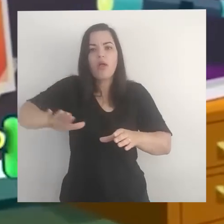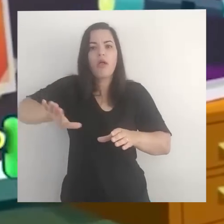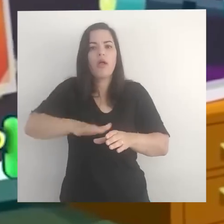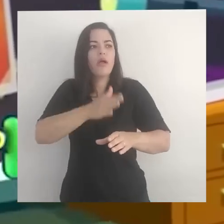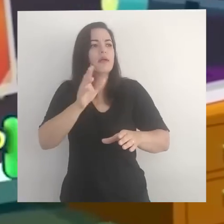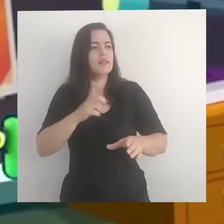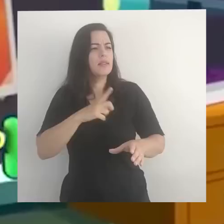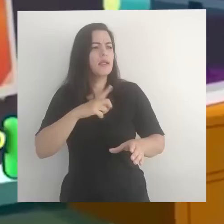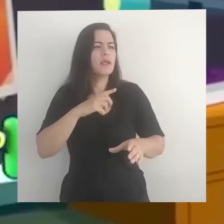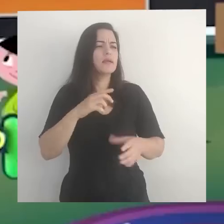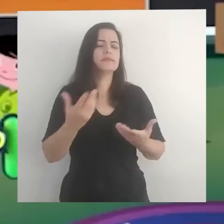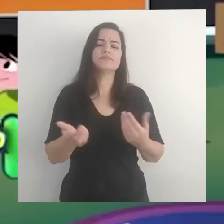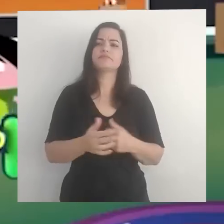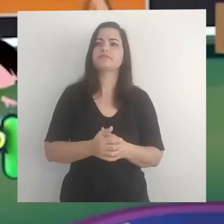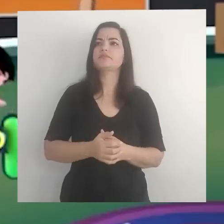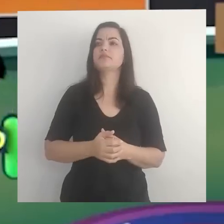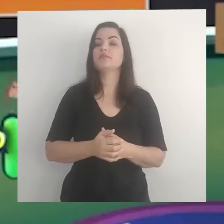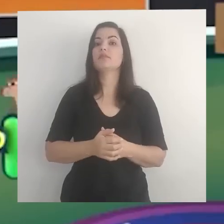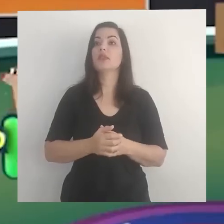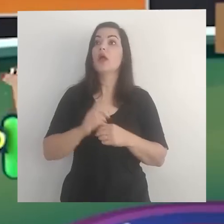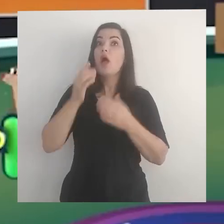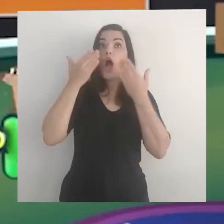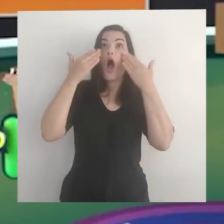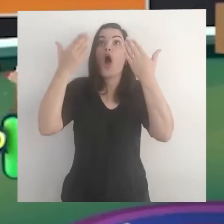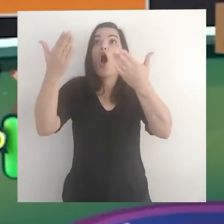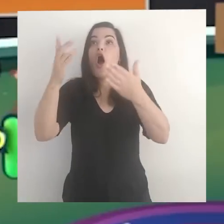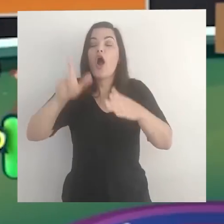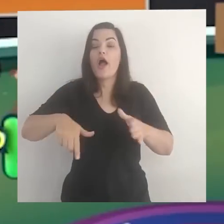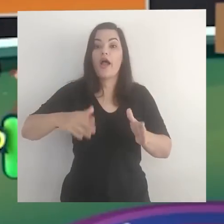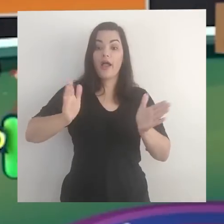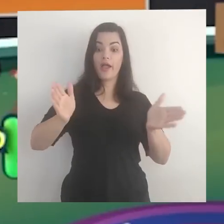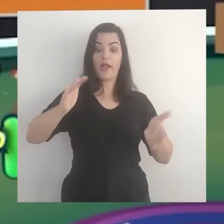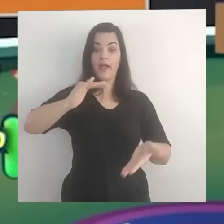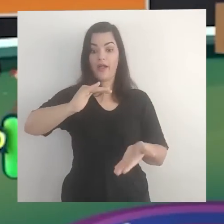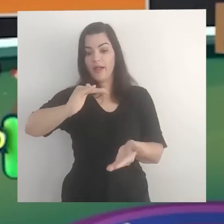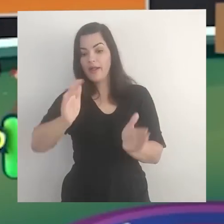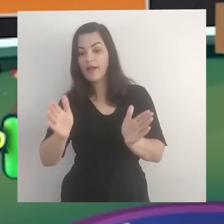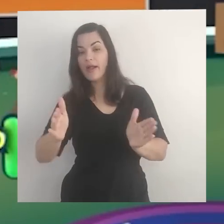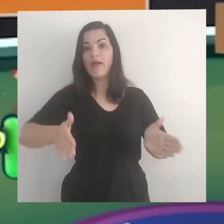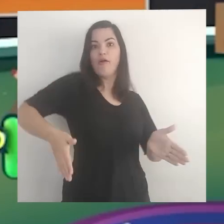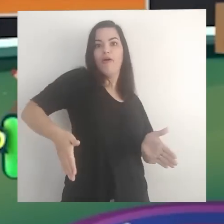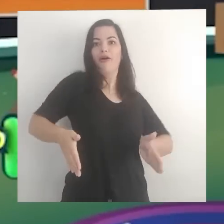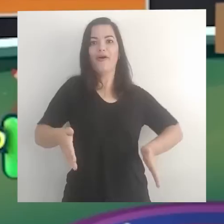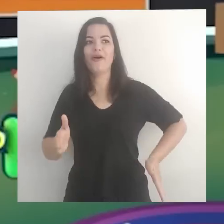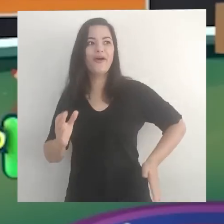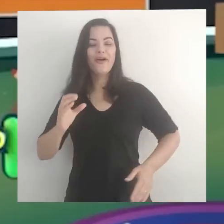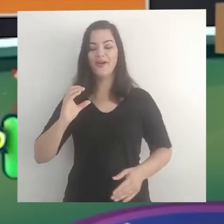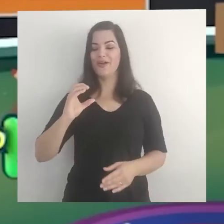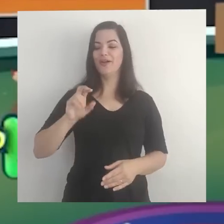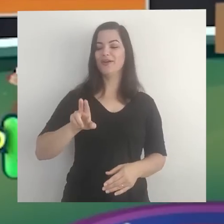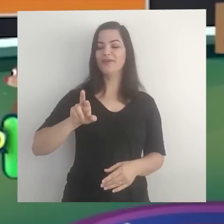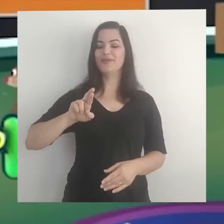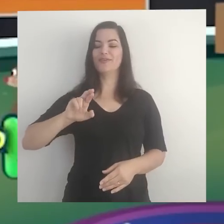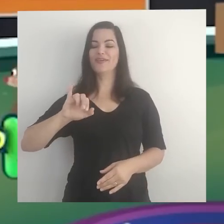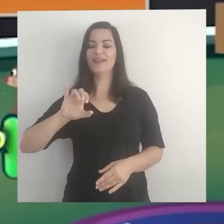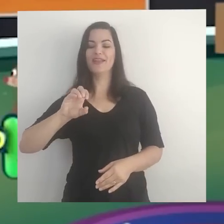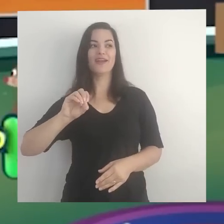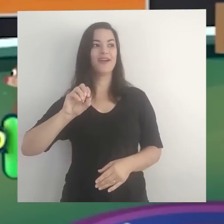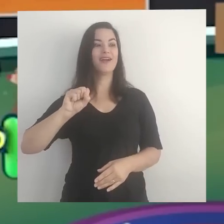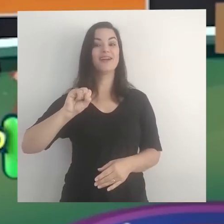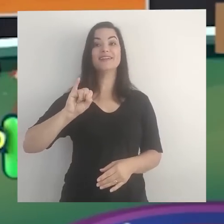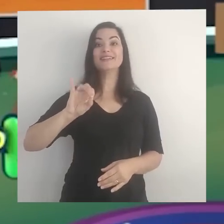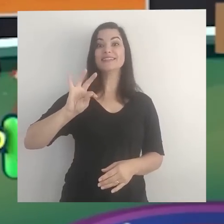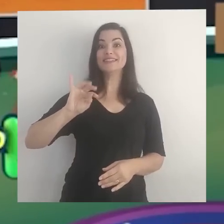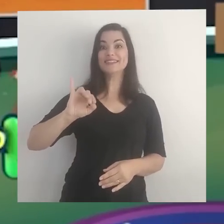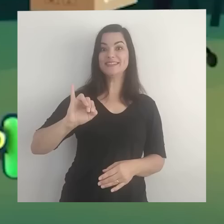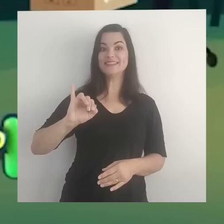Curiosity, Júpiter. O robô enviado em missão para Marte. É isso! A gente vai fazer de conta que era robô e ia em uma